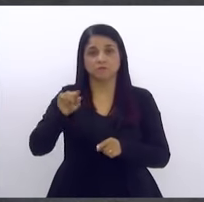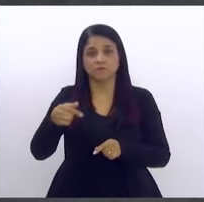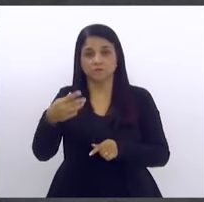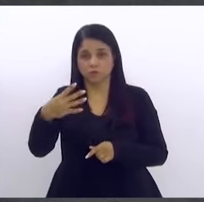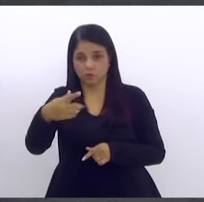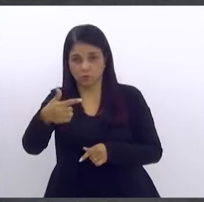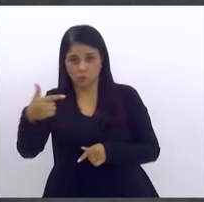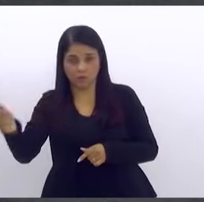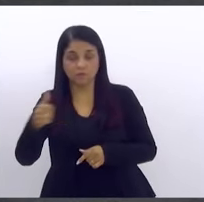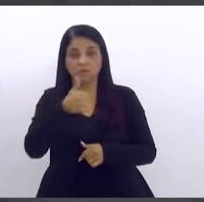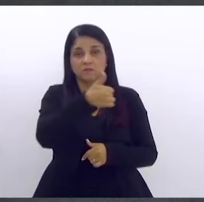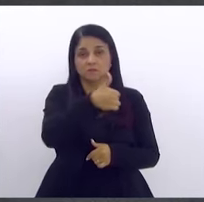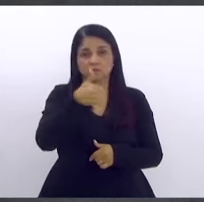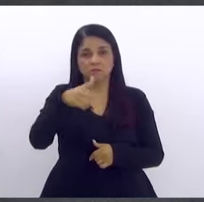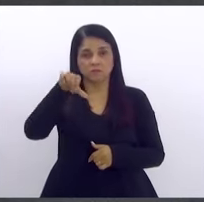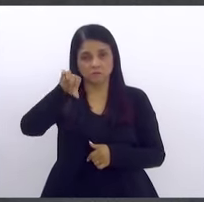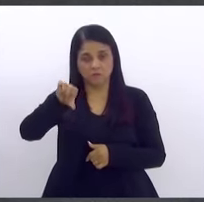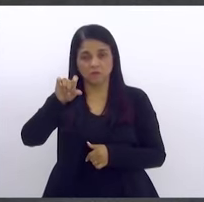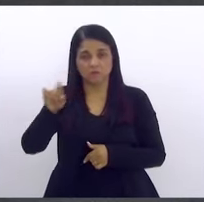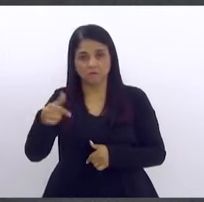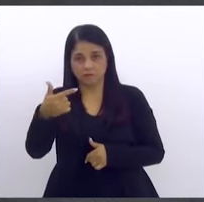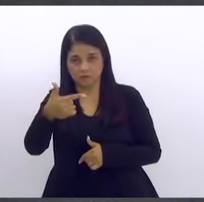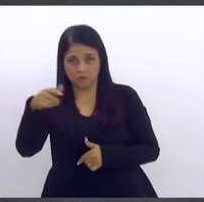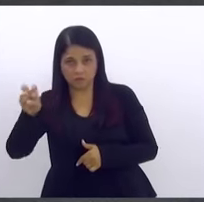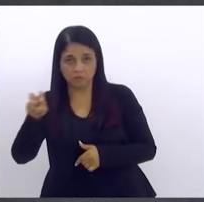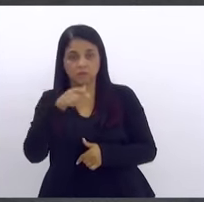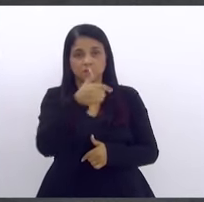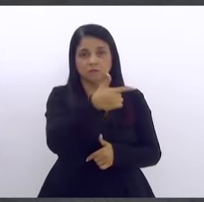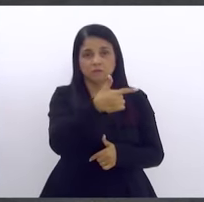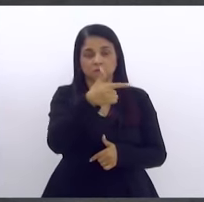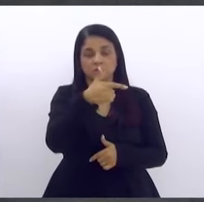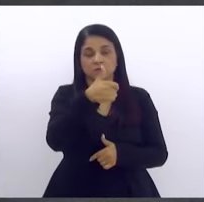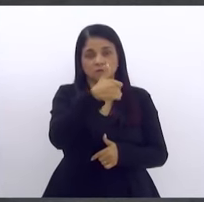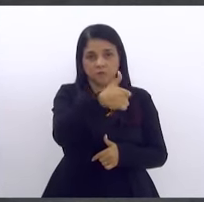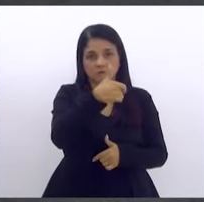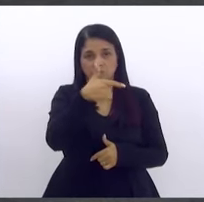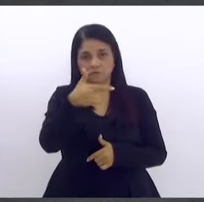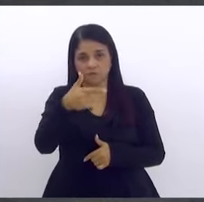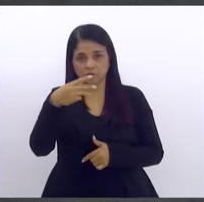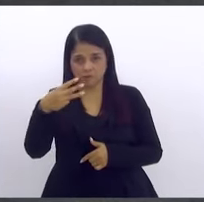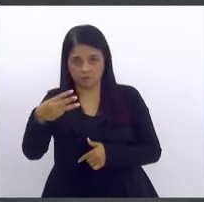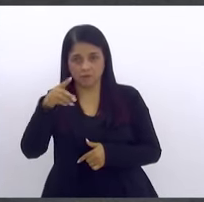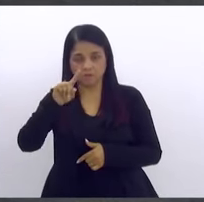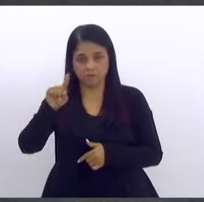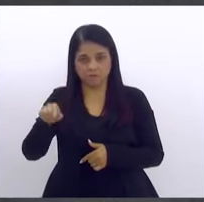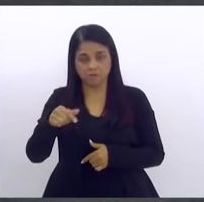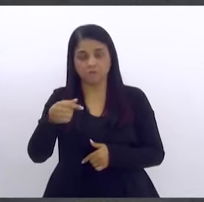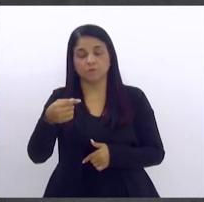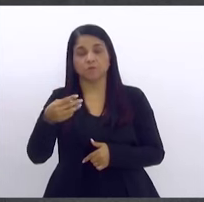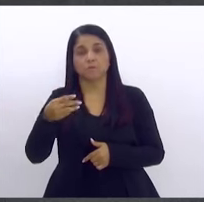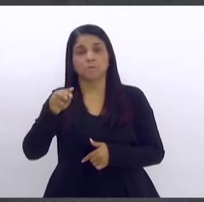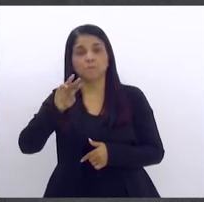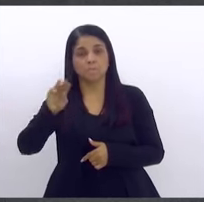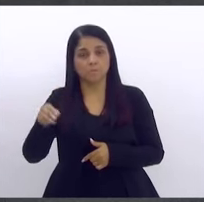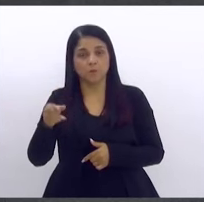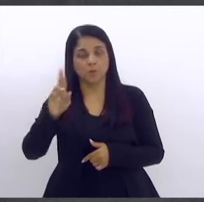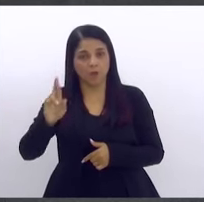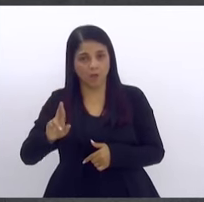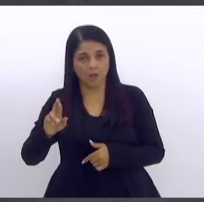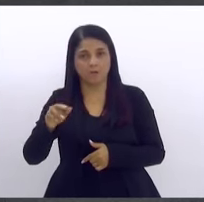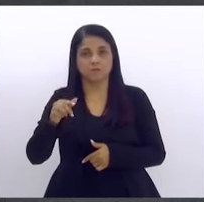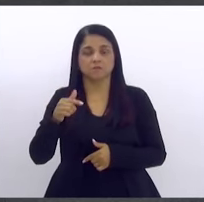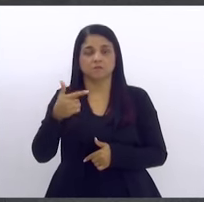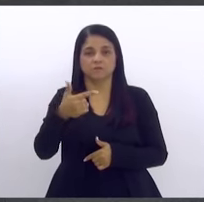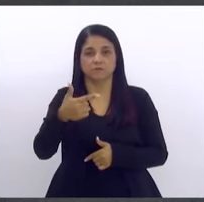25 e 123 mil reais em 26. porque se aplicou a